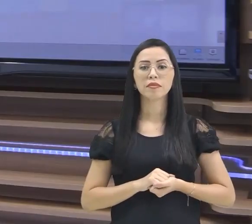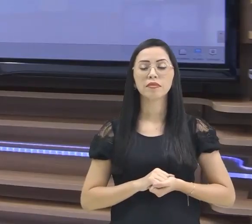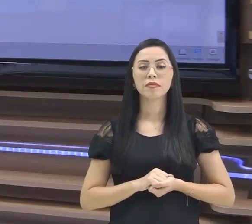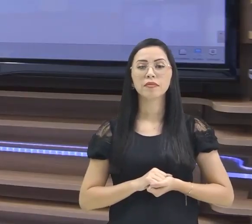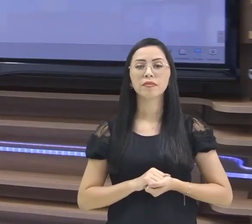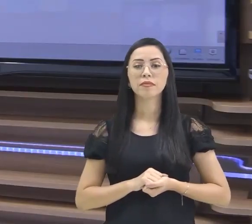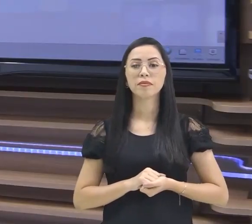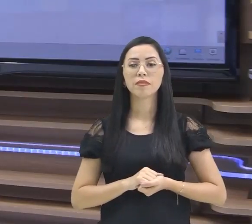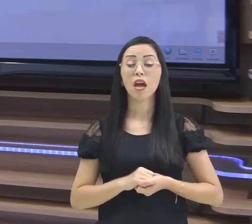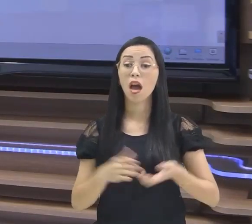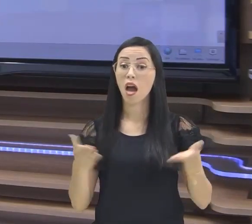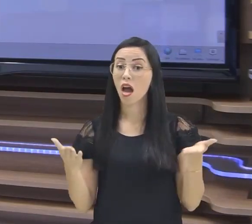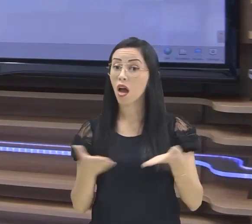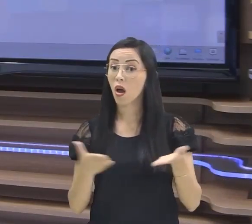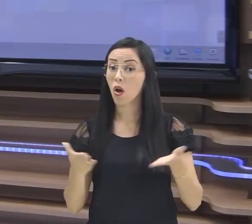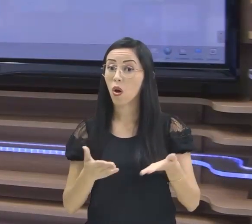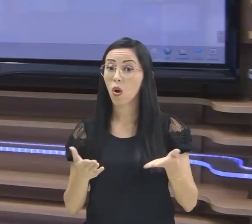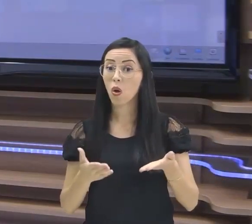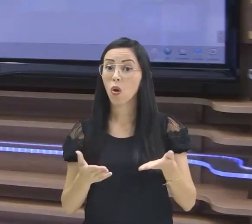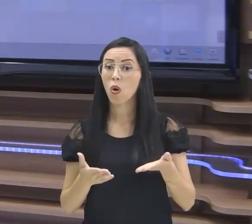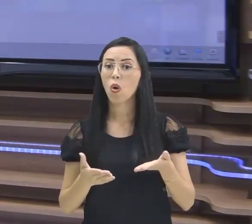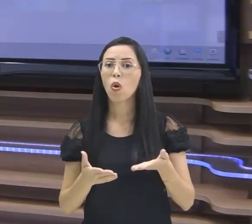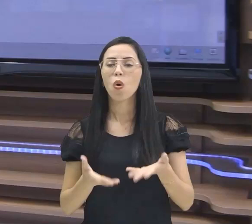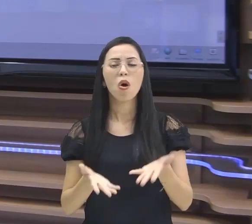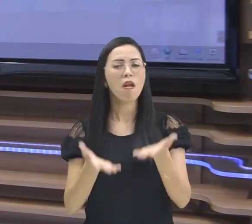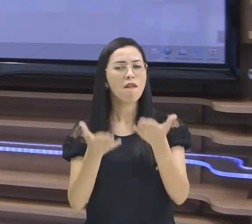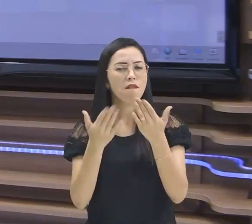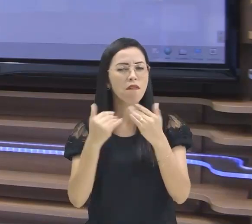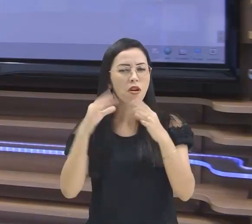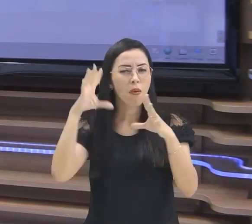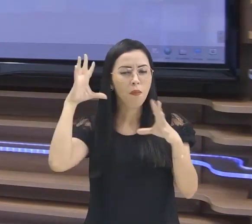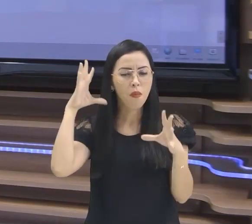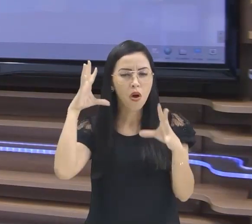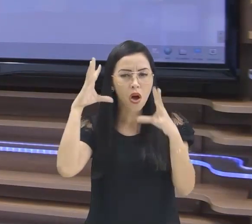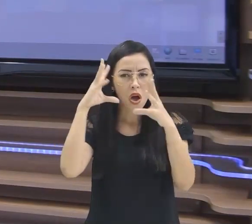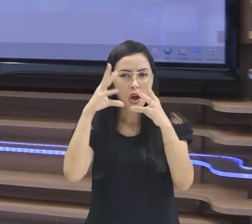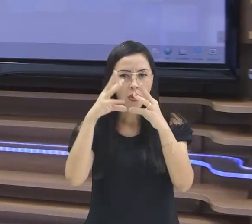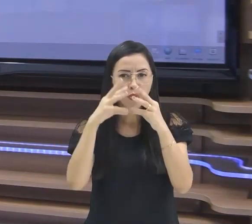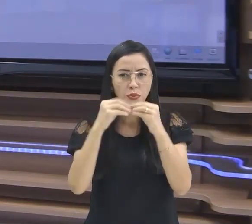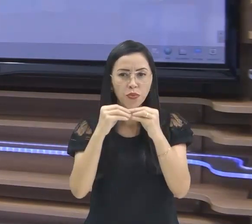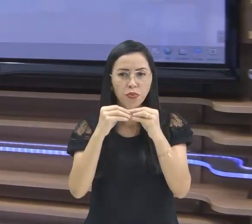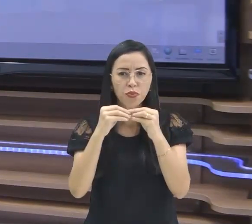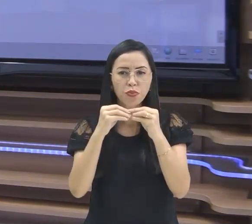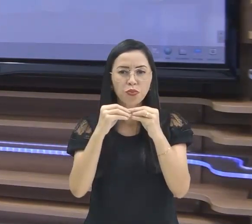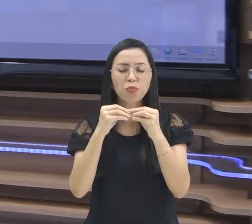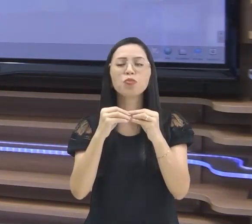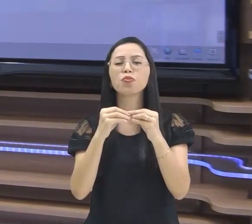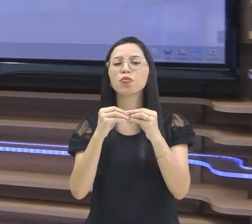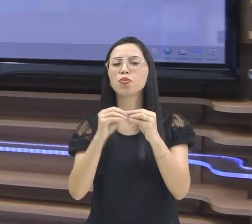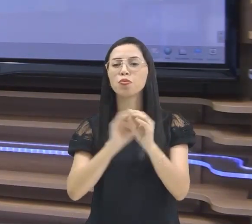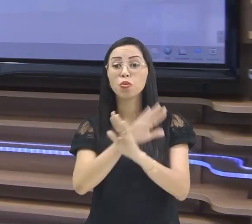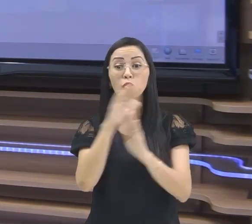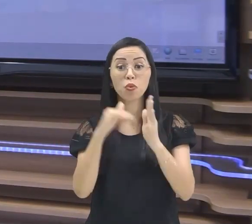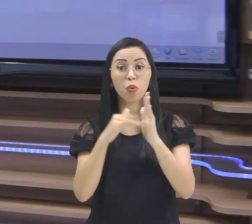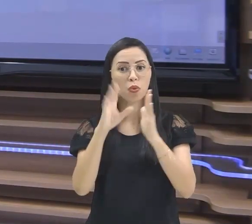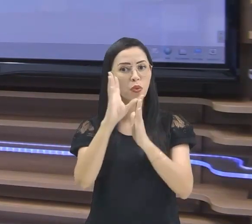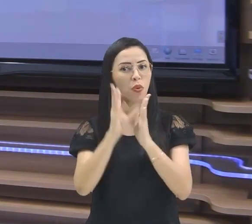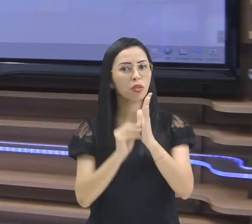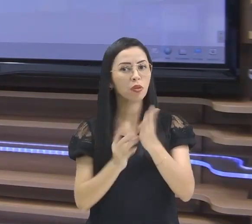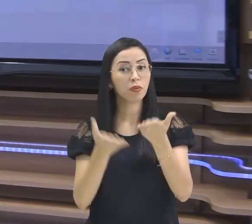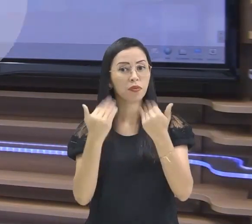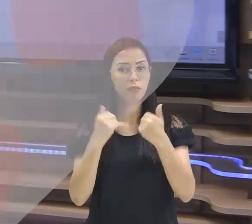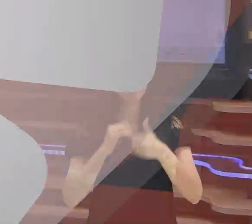Agora, a gente vai pegar um pouquinho de tudo, um compilado. O que é um compilado? Um resumo de tudo que a gente está vendo agora, tá bom? Vamos